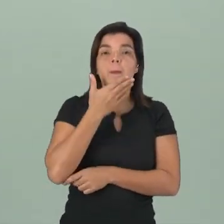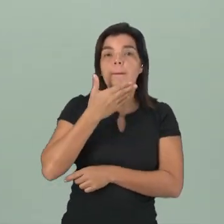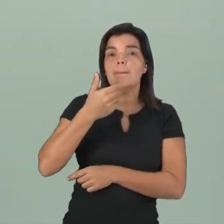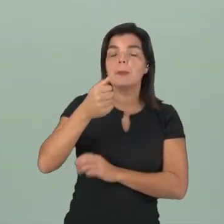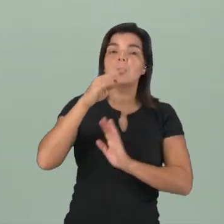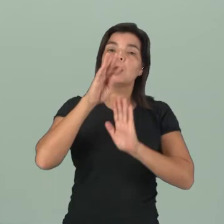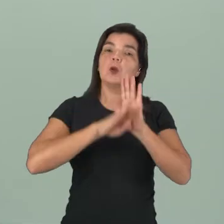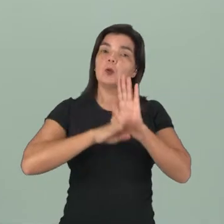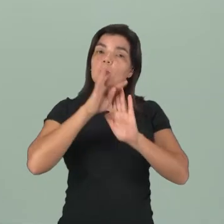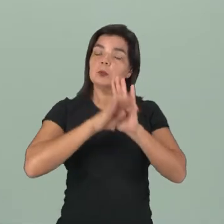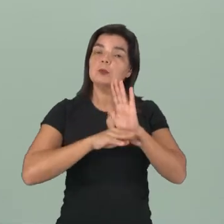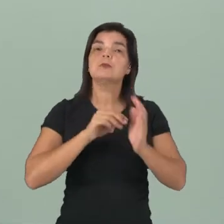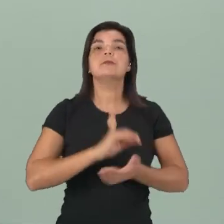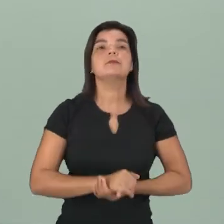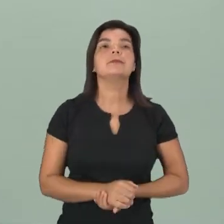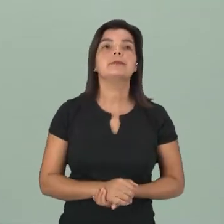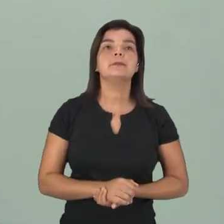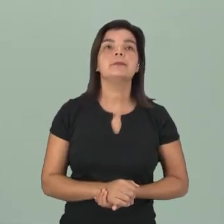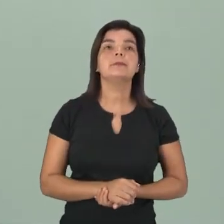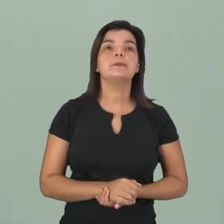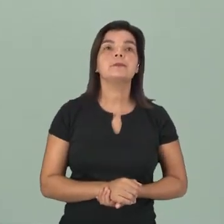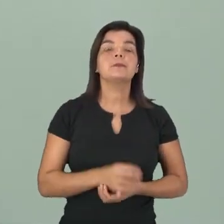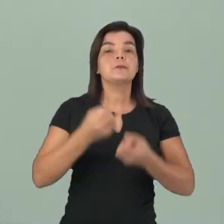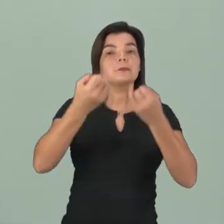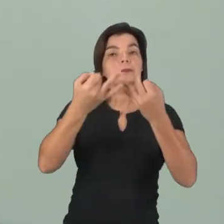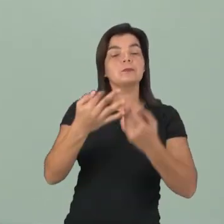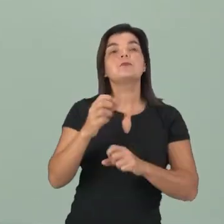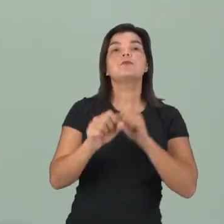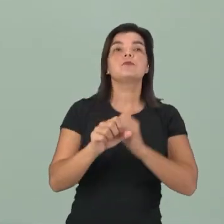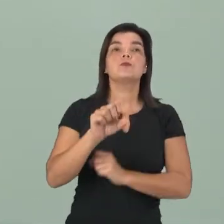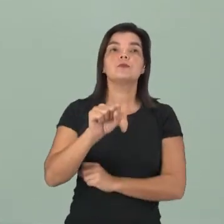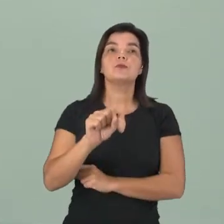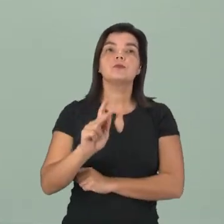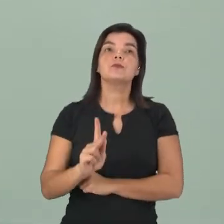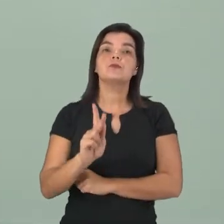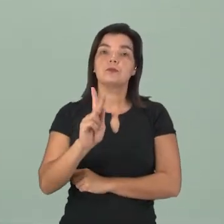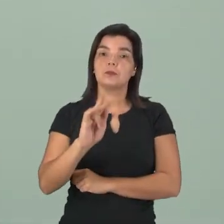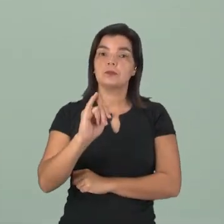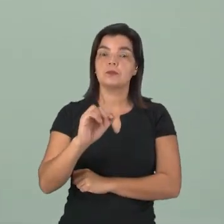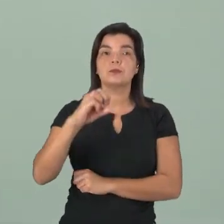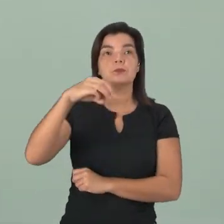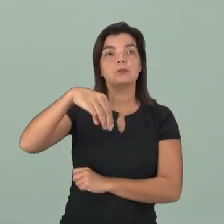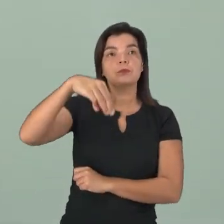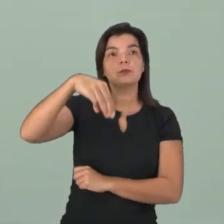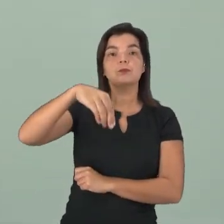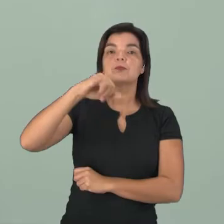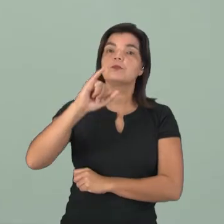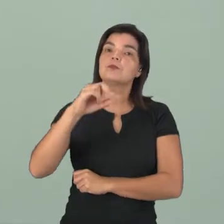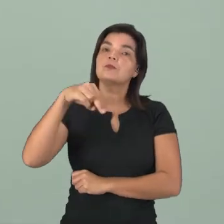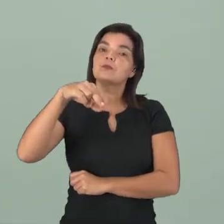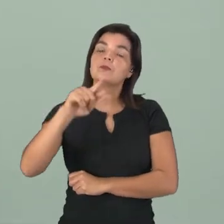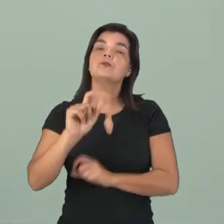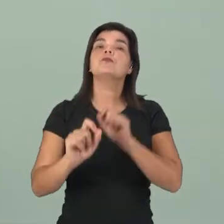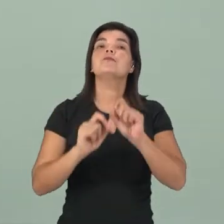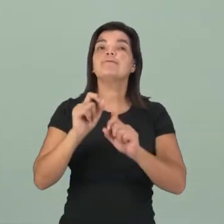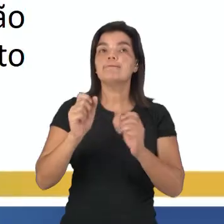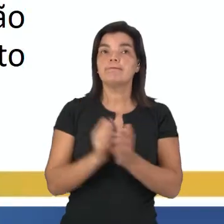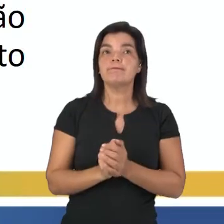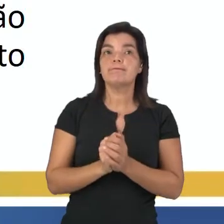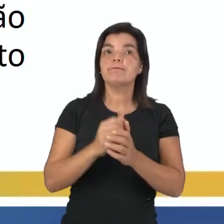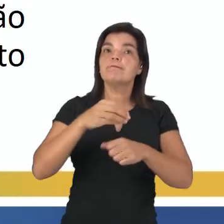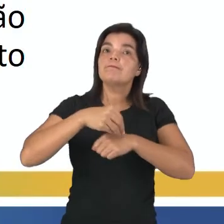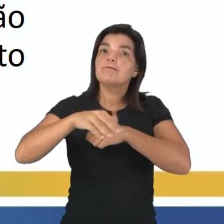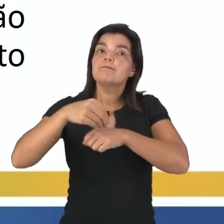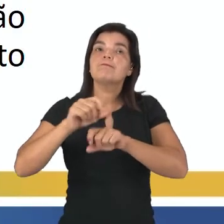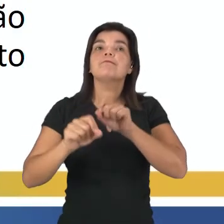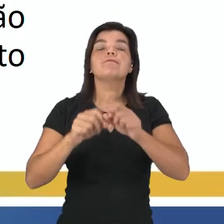melhor o texto, tá? Então vamos falar aqui do skinning, né? O skinning quer dizer o quê? Passar levemente